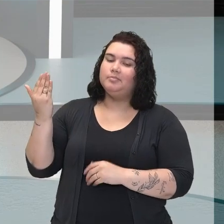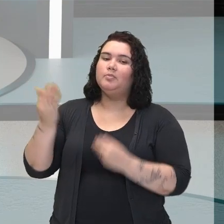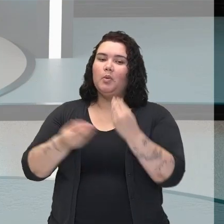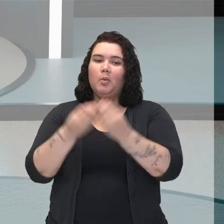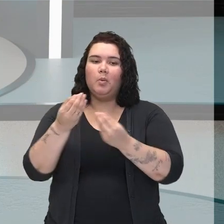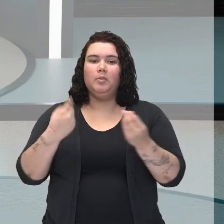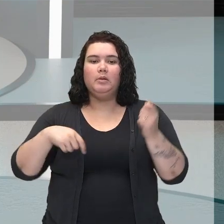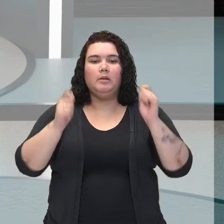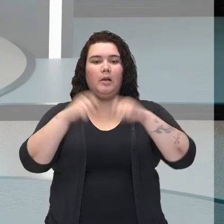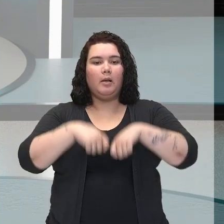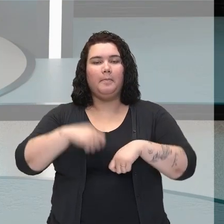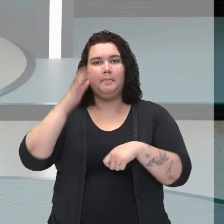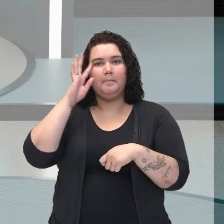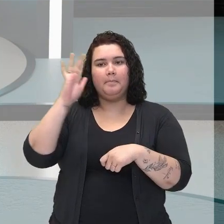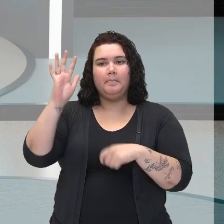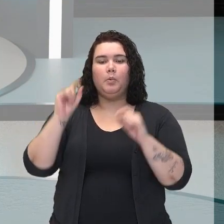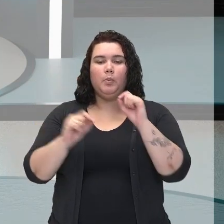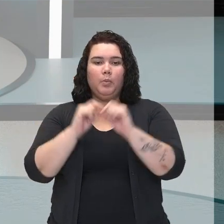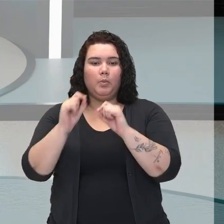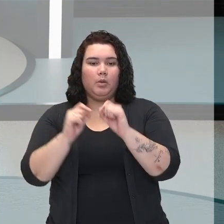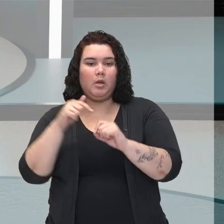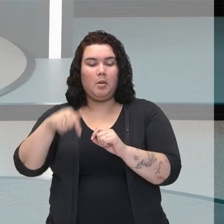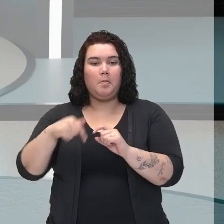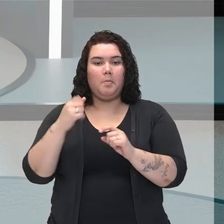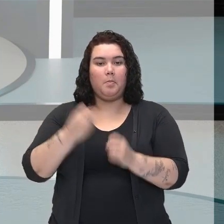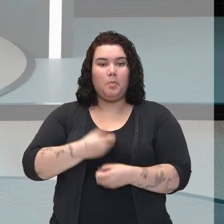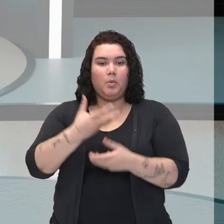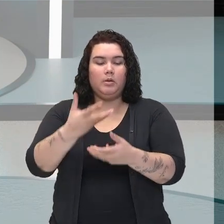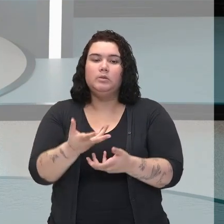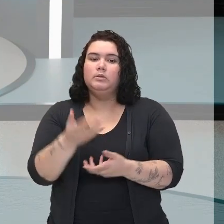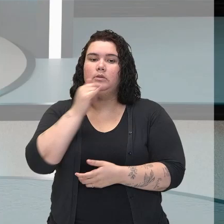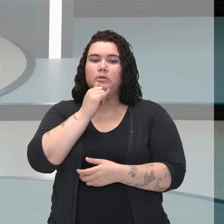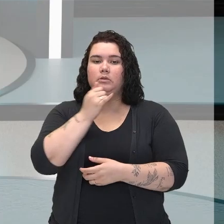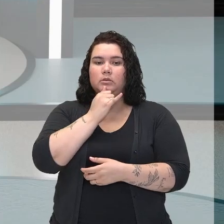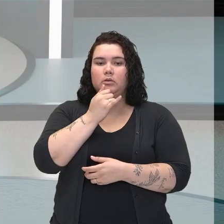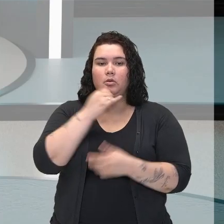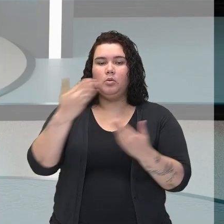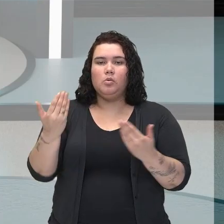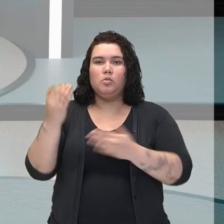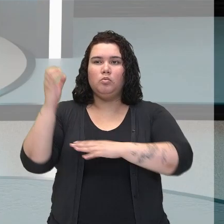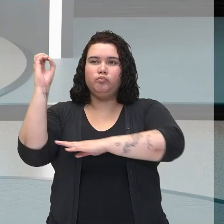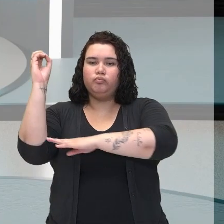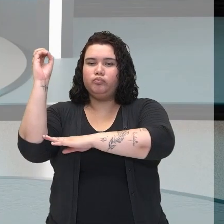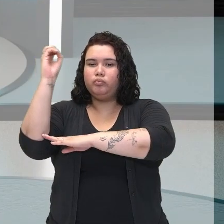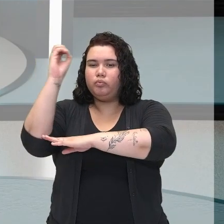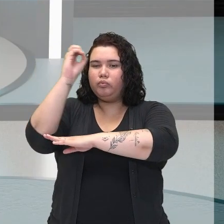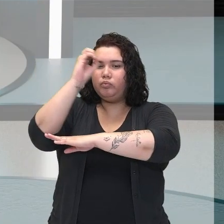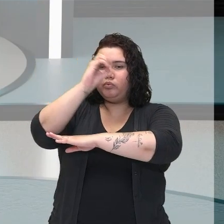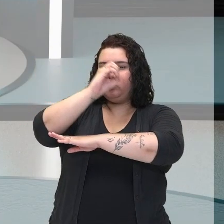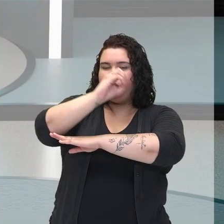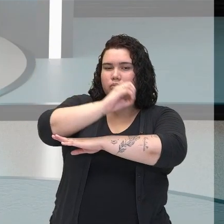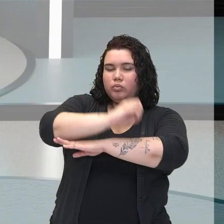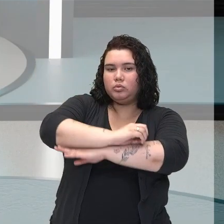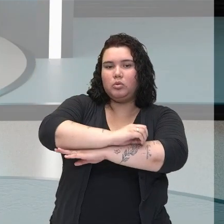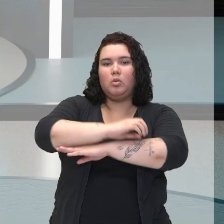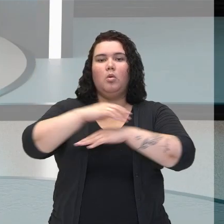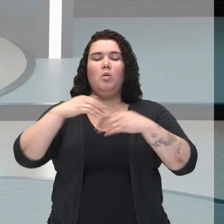pode pensar em poesia a partir de cenas com o pôr do sol, com a